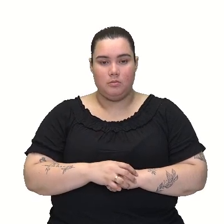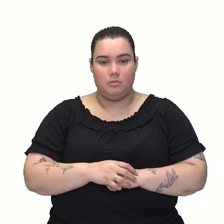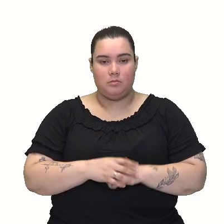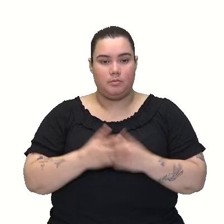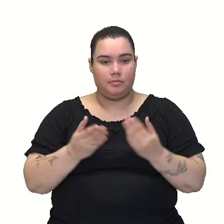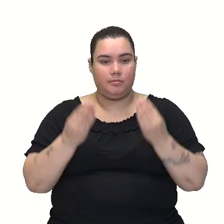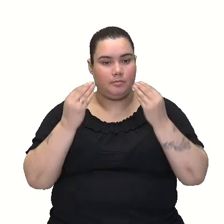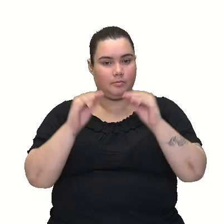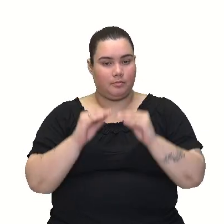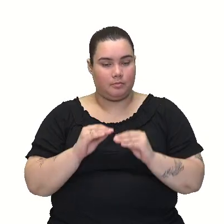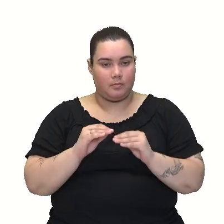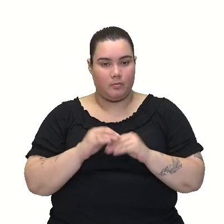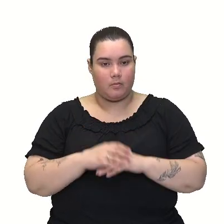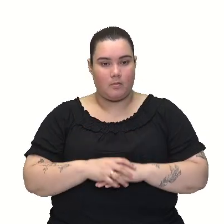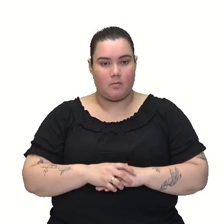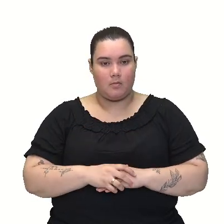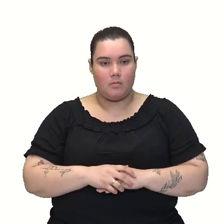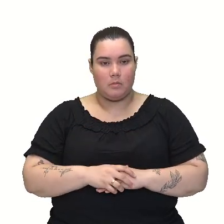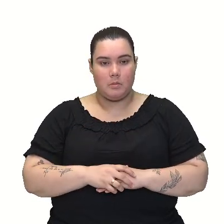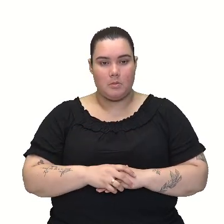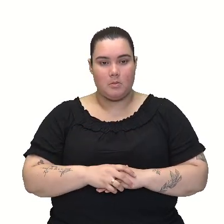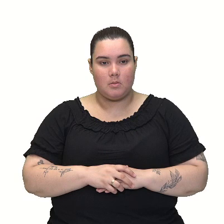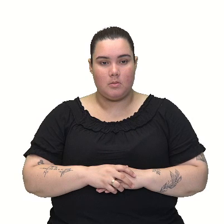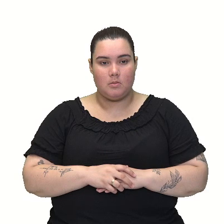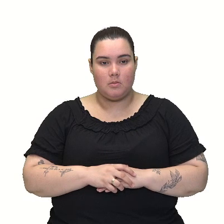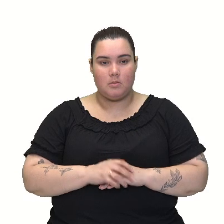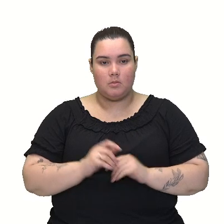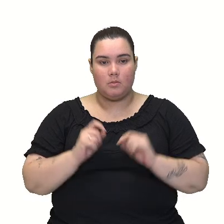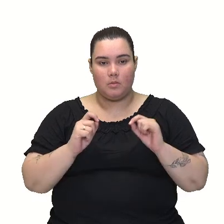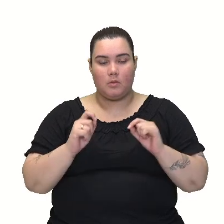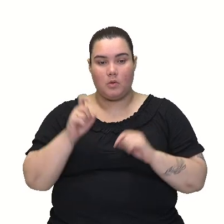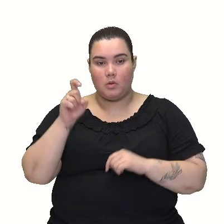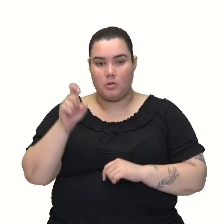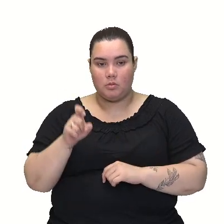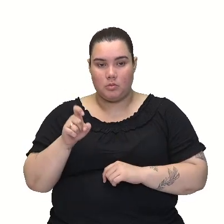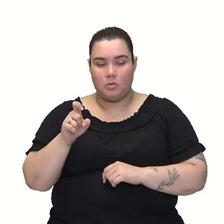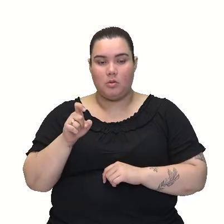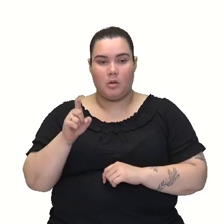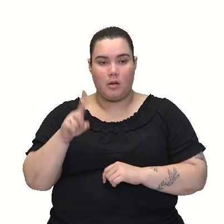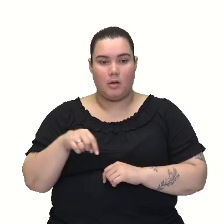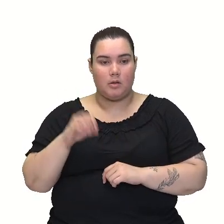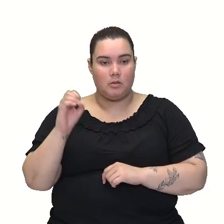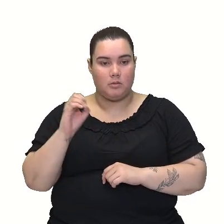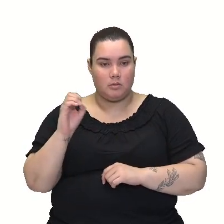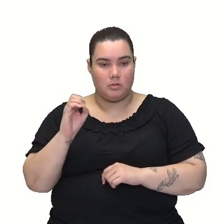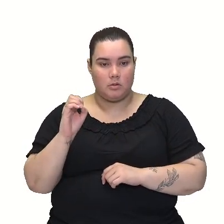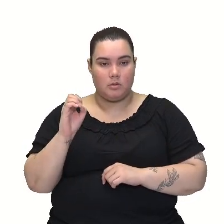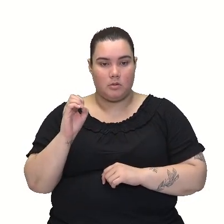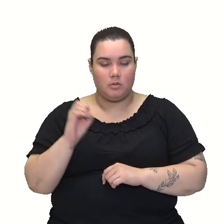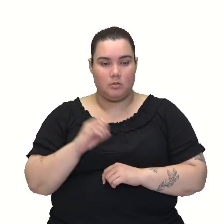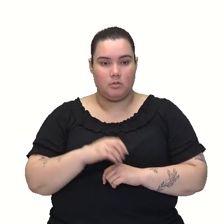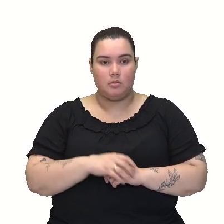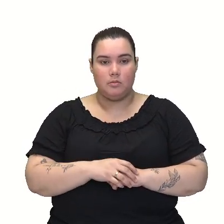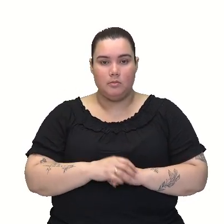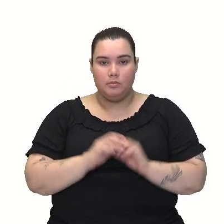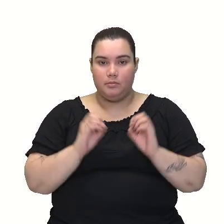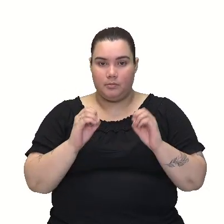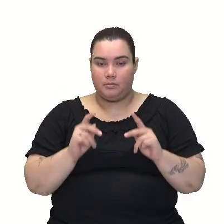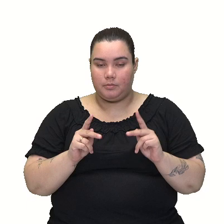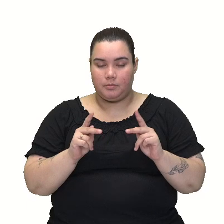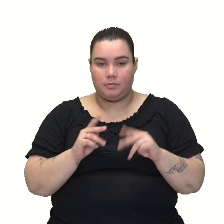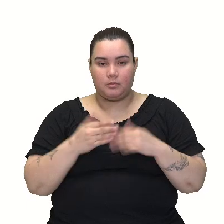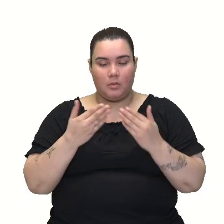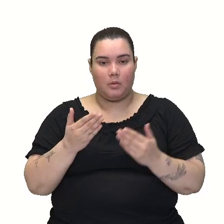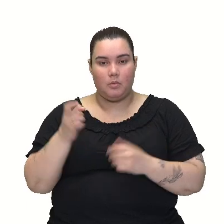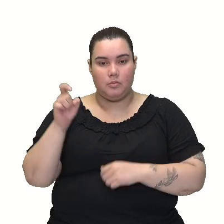Veja, aqui nós consideramos x igual a 0. Tudo bem? Então, no lugar